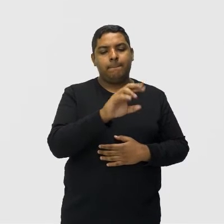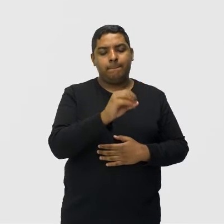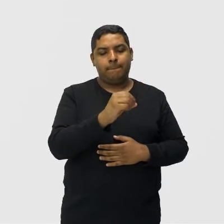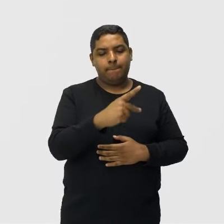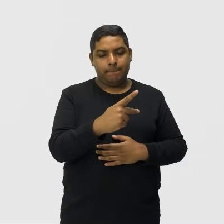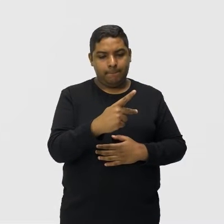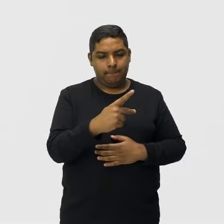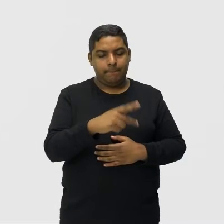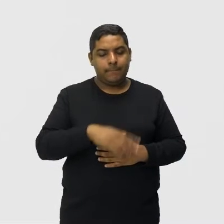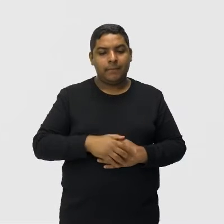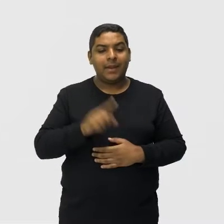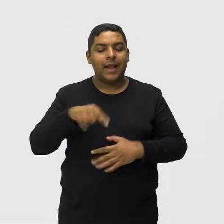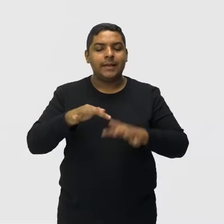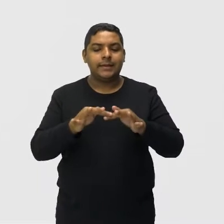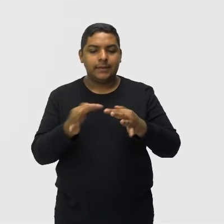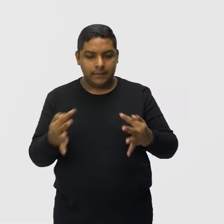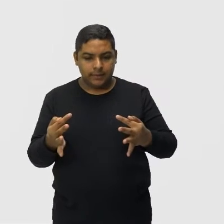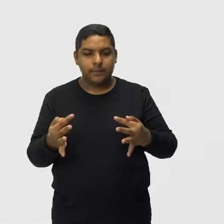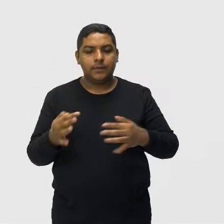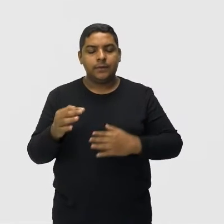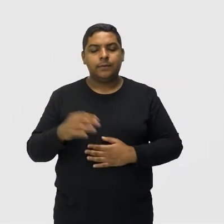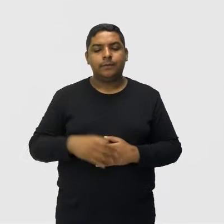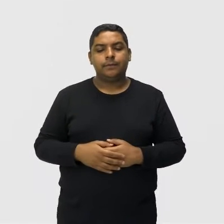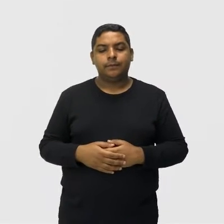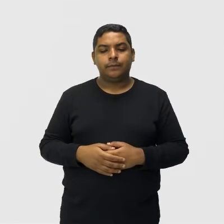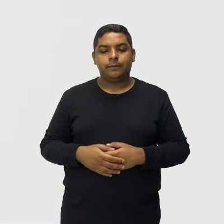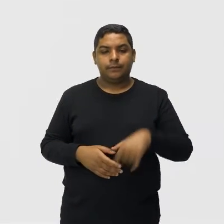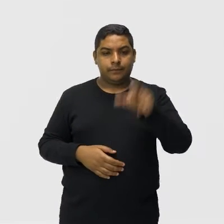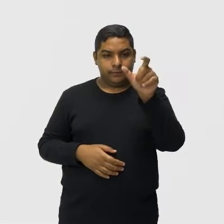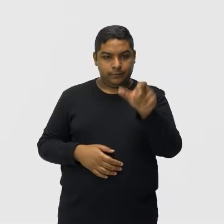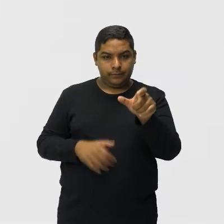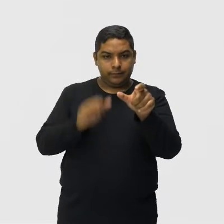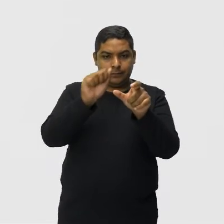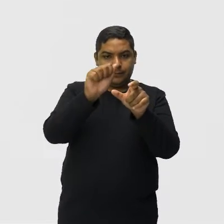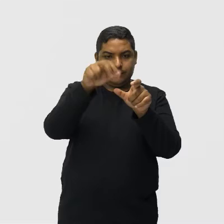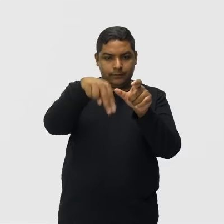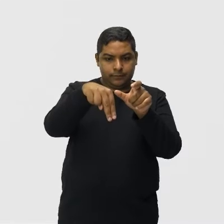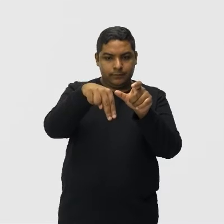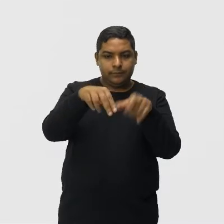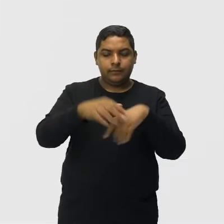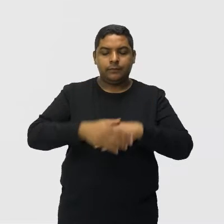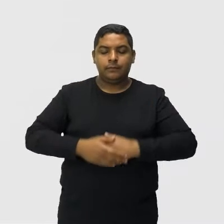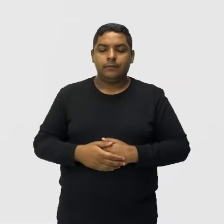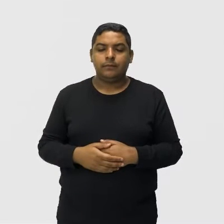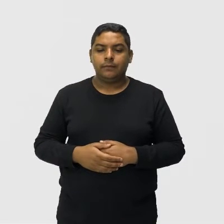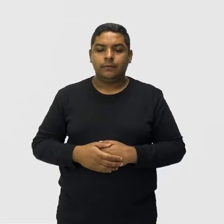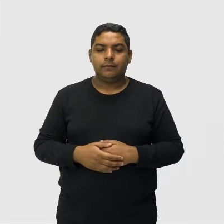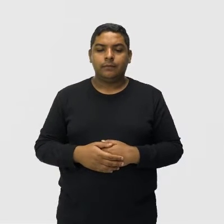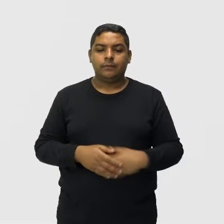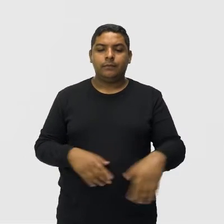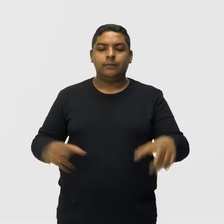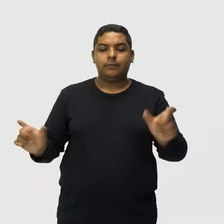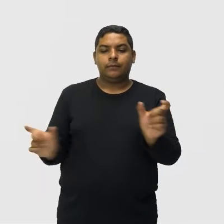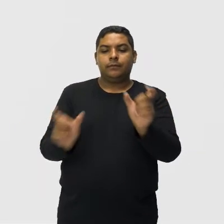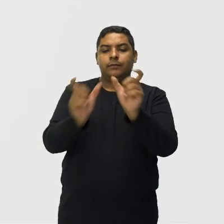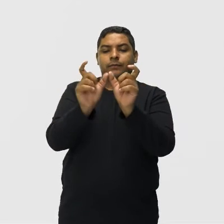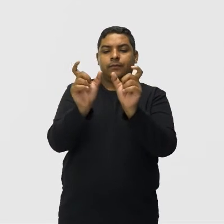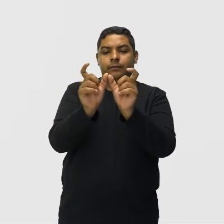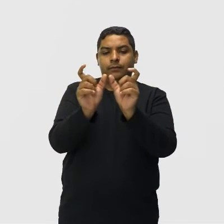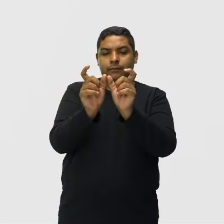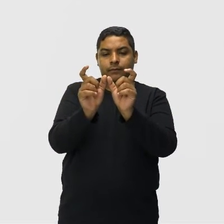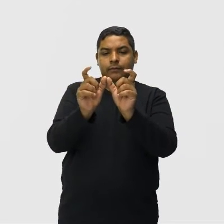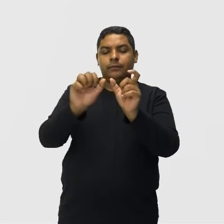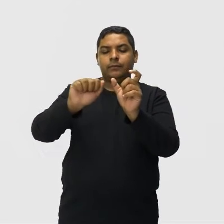ligações simples, o infixo é an. E quando é um aldeído, eu já sei que a